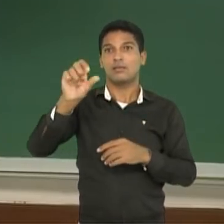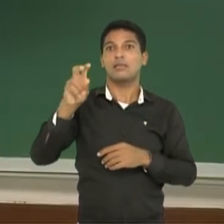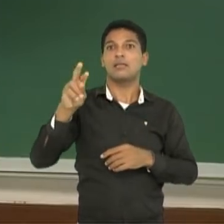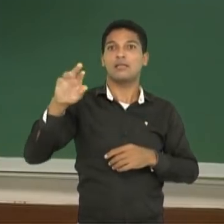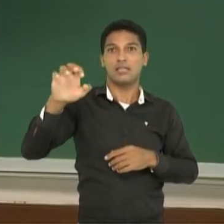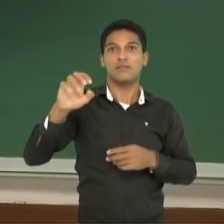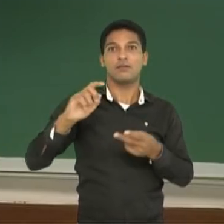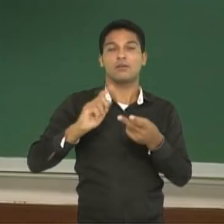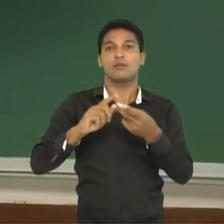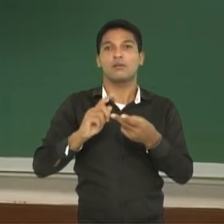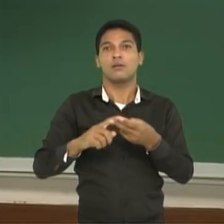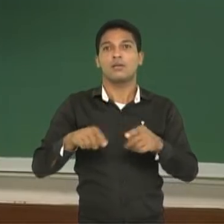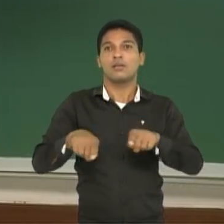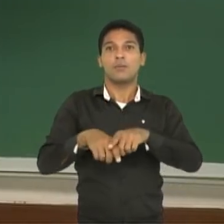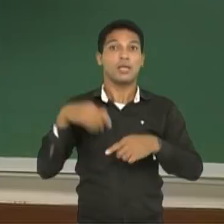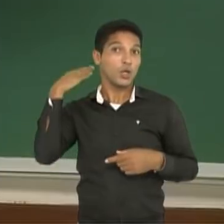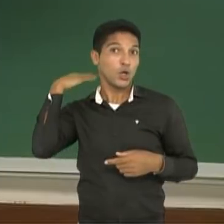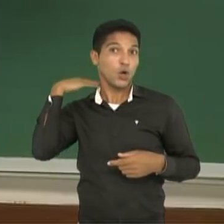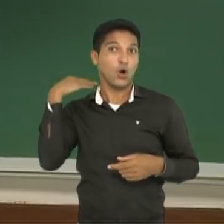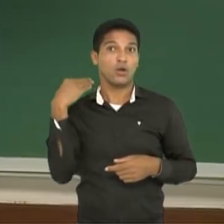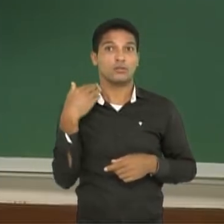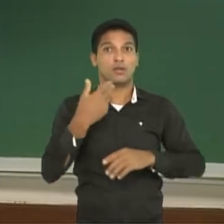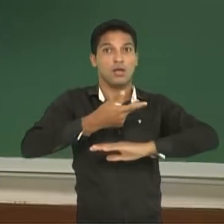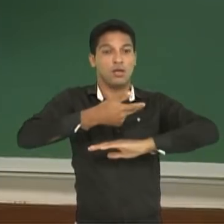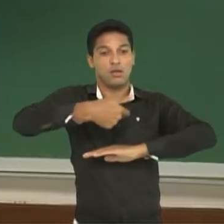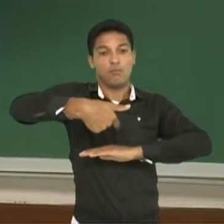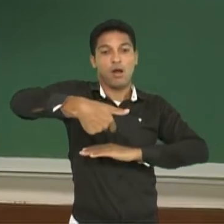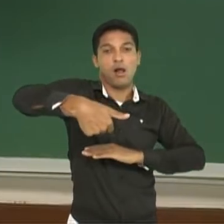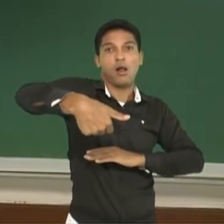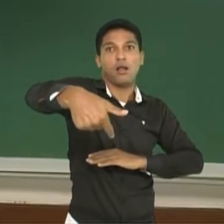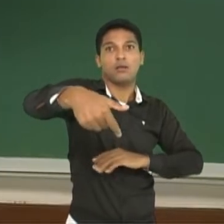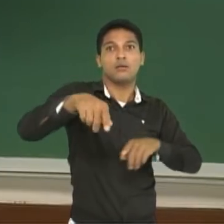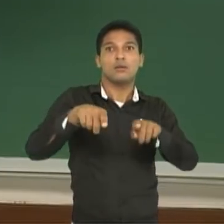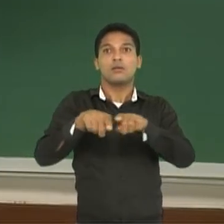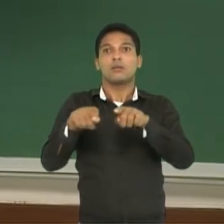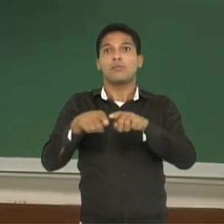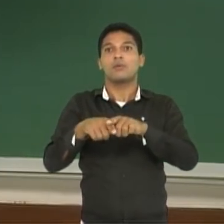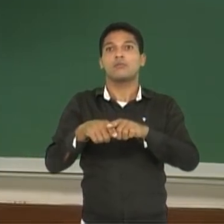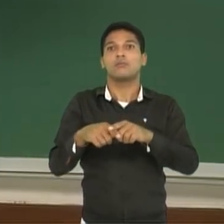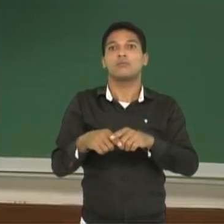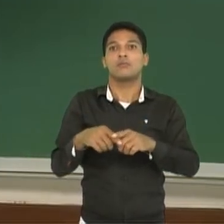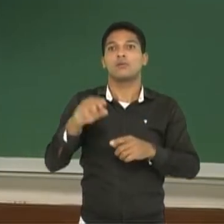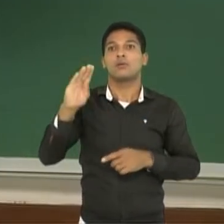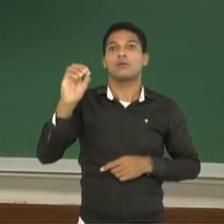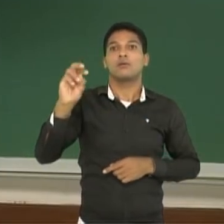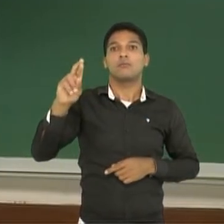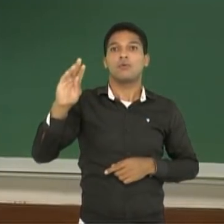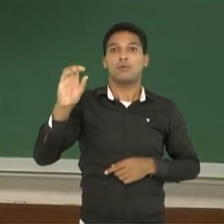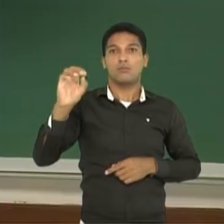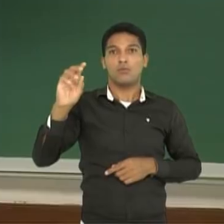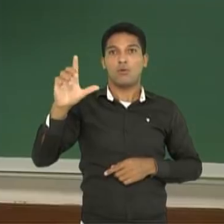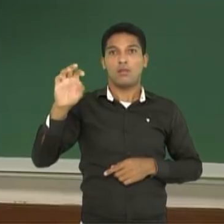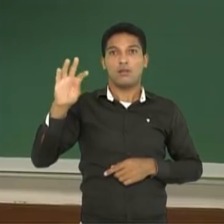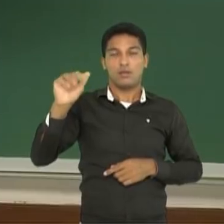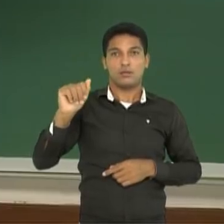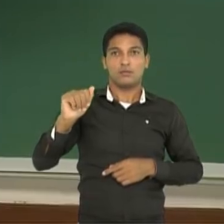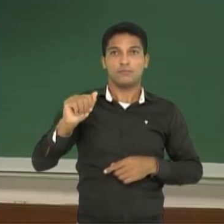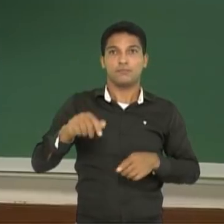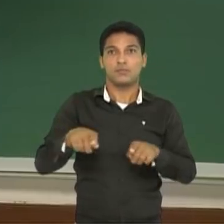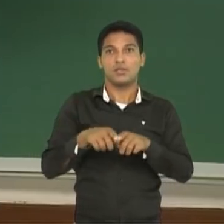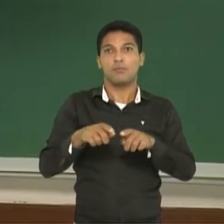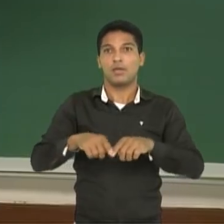peso, certo? Depois a natação. Qual é a marca da natação? Também o menor tempo